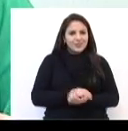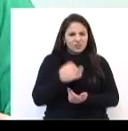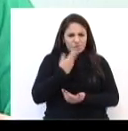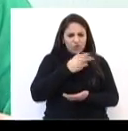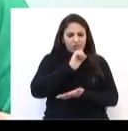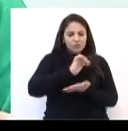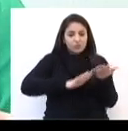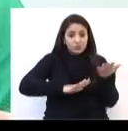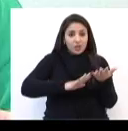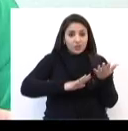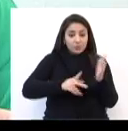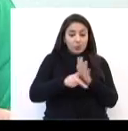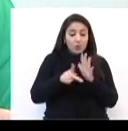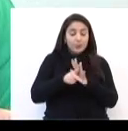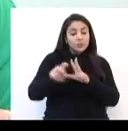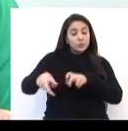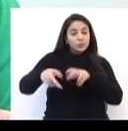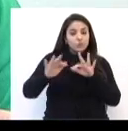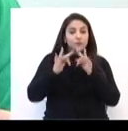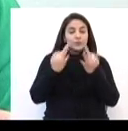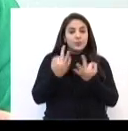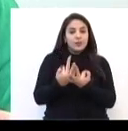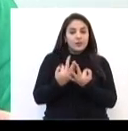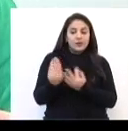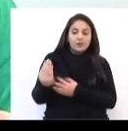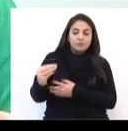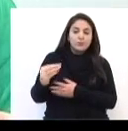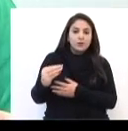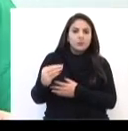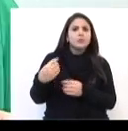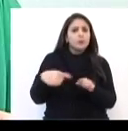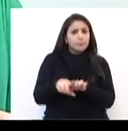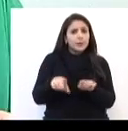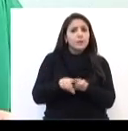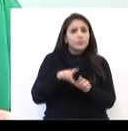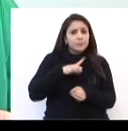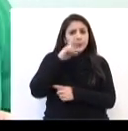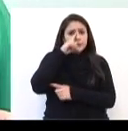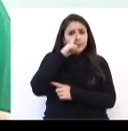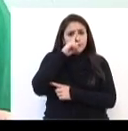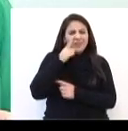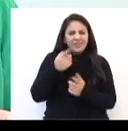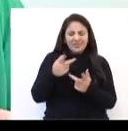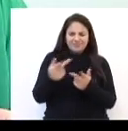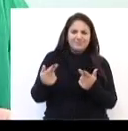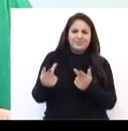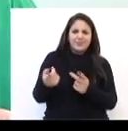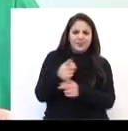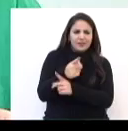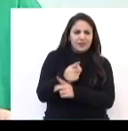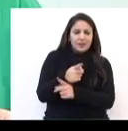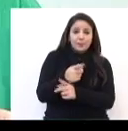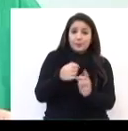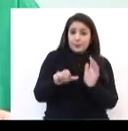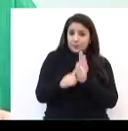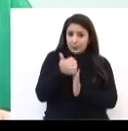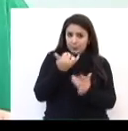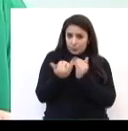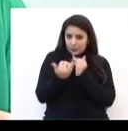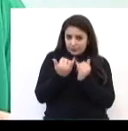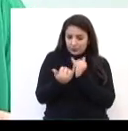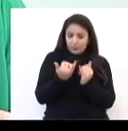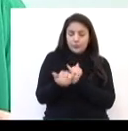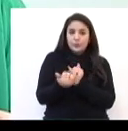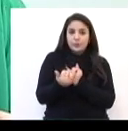temos atividades lá da agricultura familiar que estão sendo comprometidas. É um contraponto. Por exemplo,